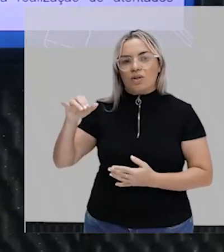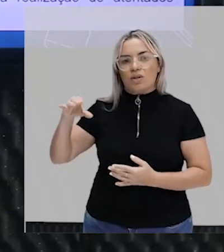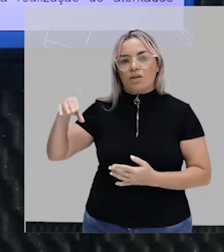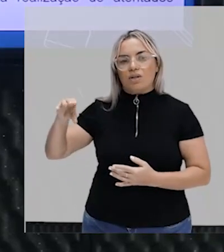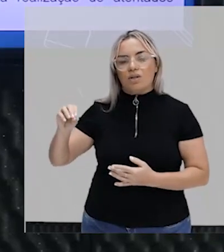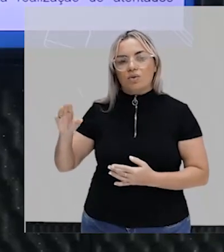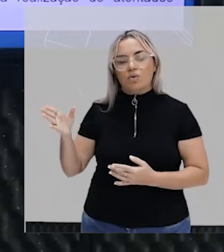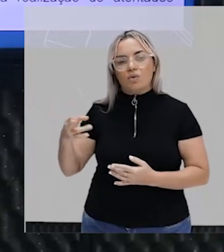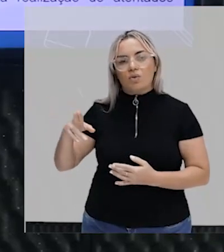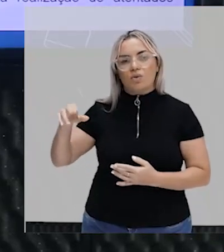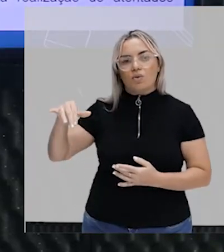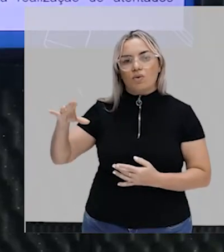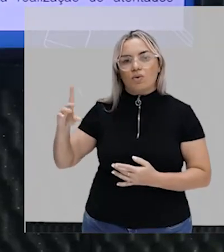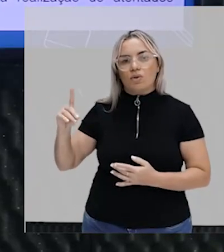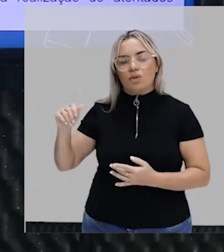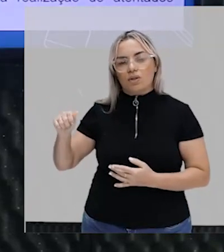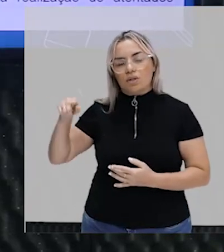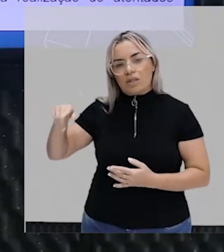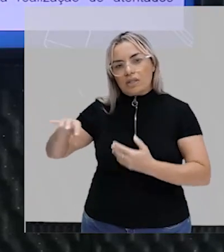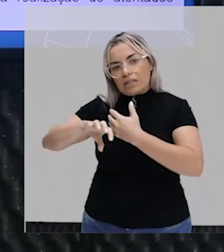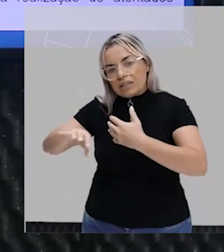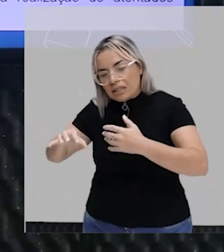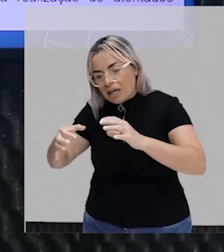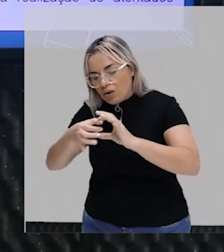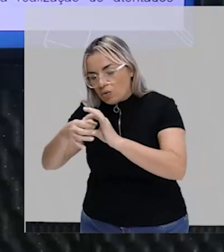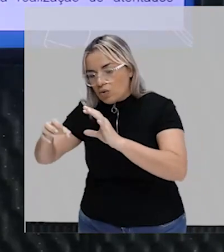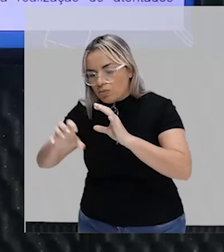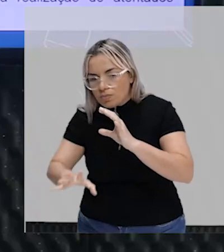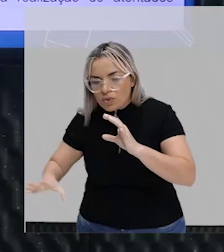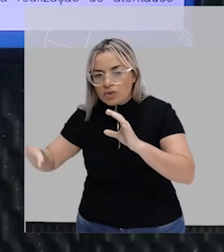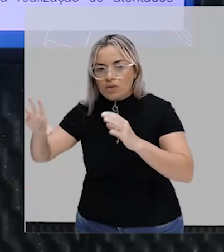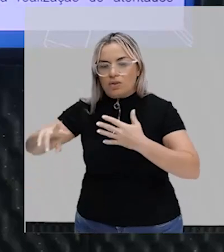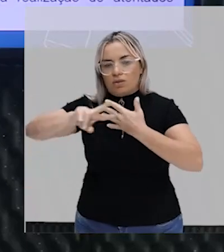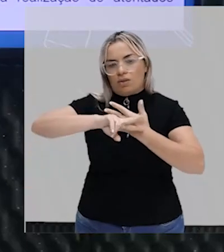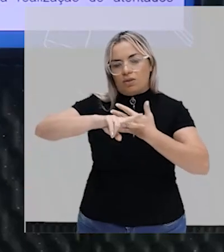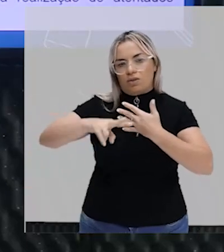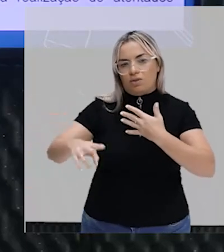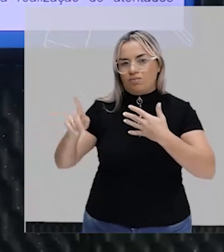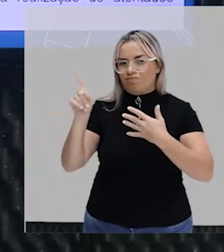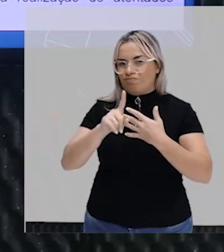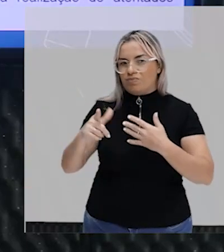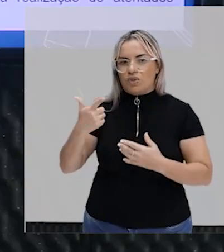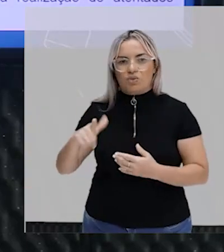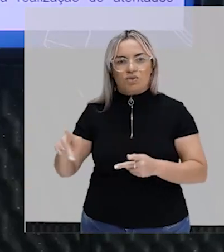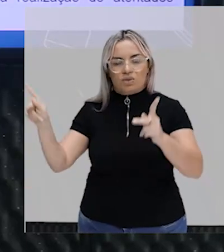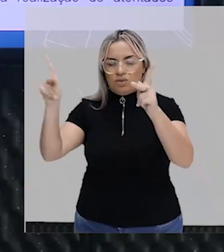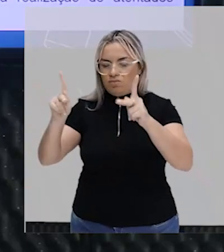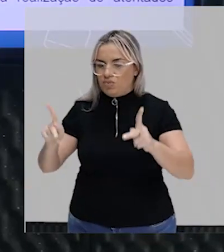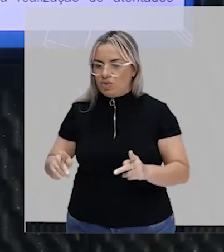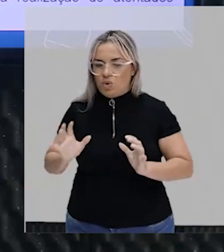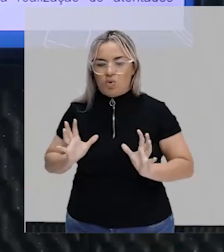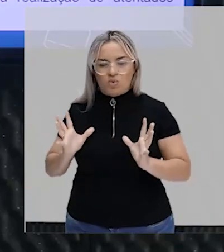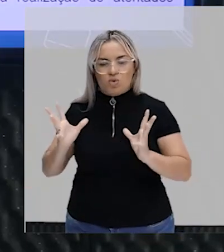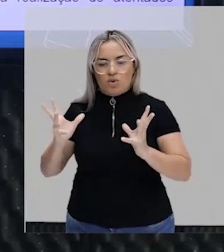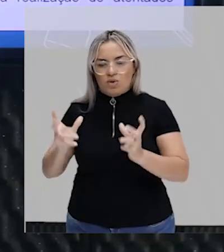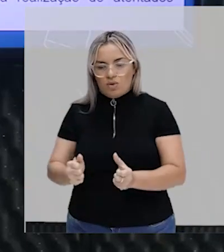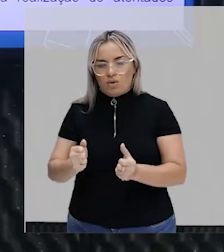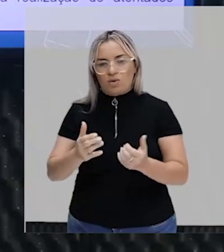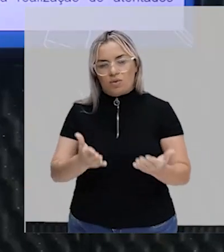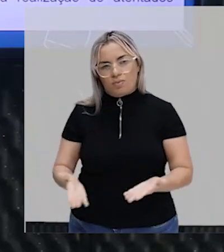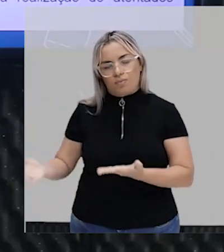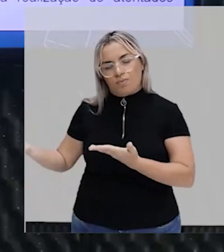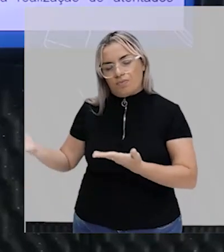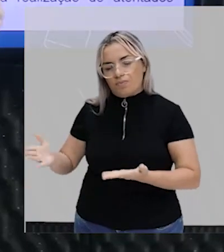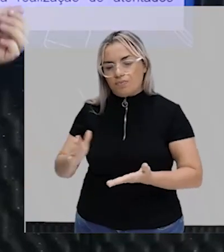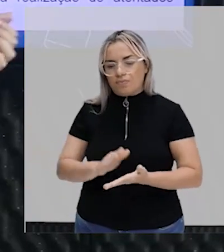Europeia. Então, é claro que, por consequência, ainda não existe essa pacificação total, tá certo? E aí, só que ele te diz o